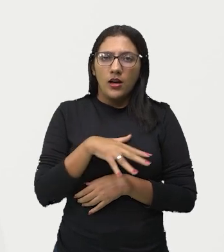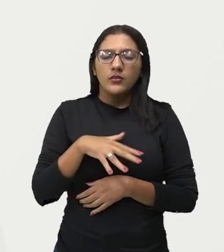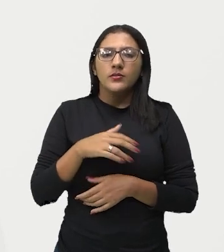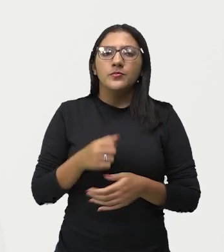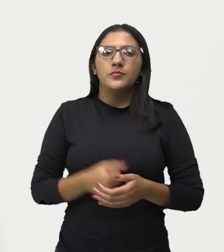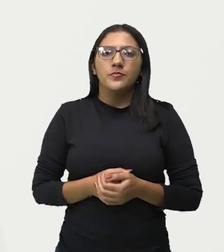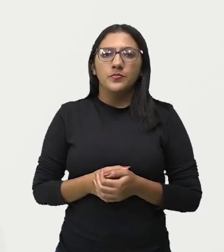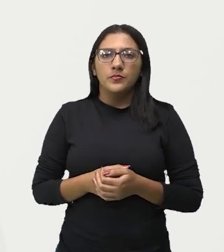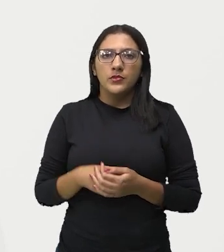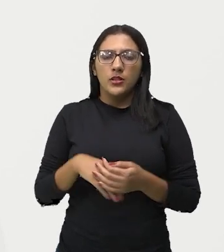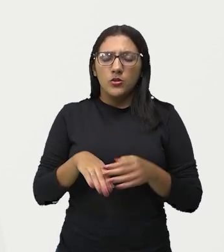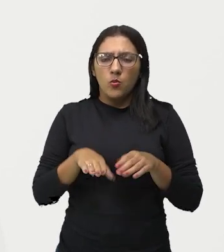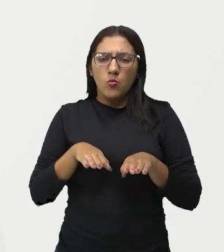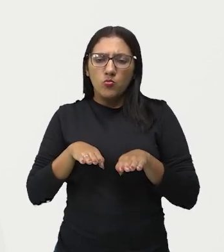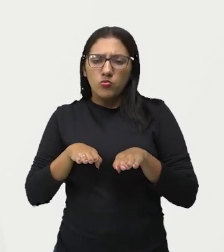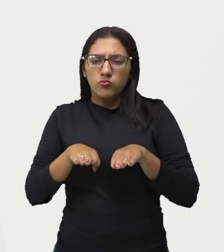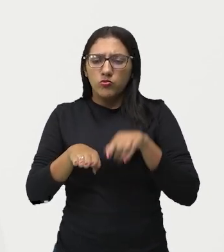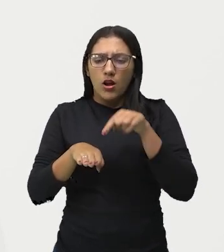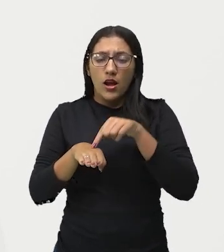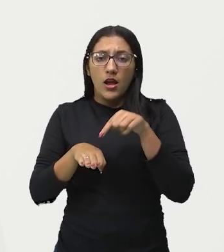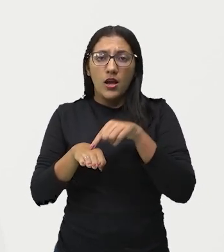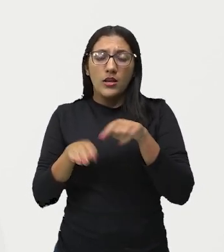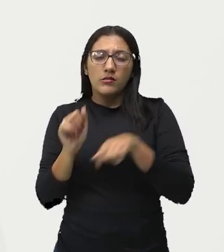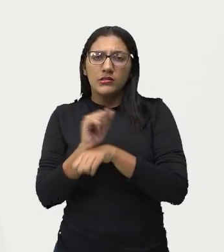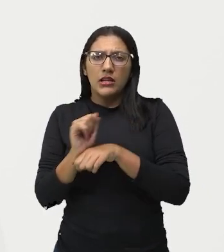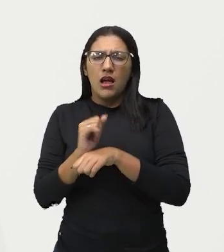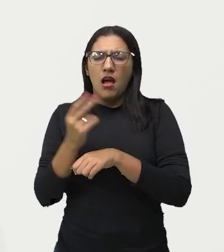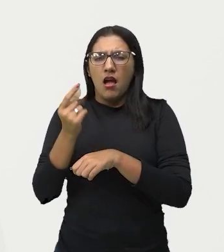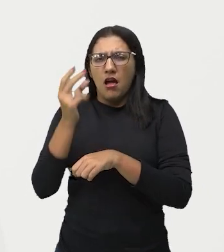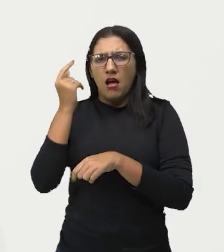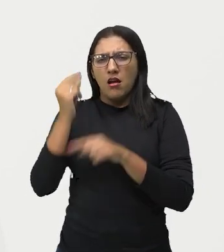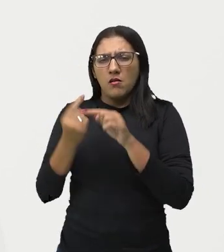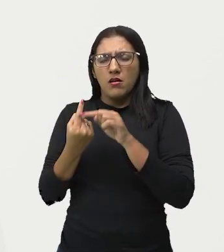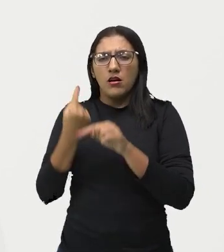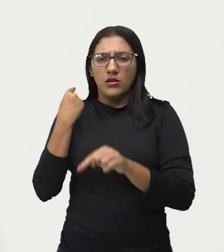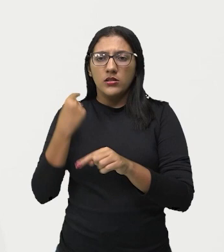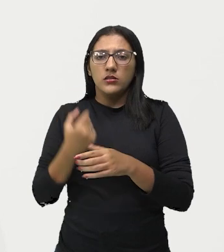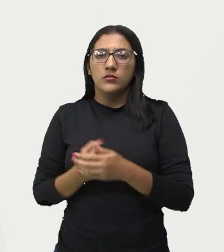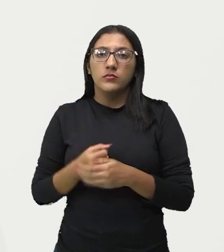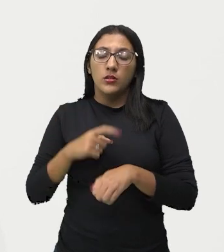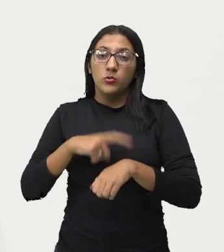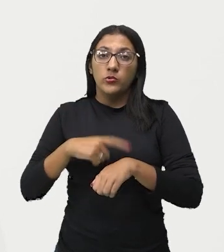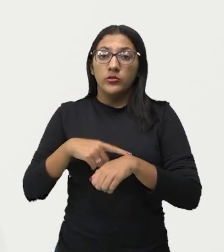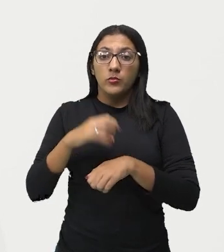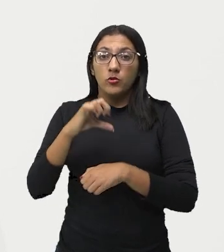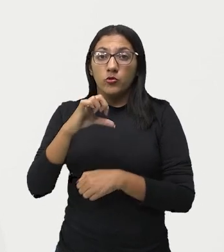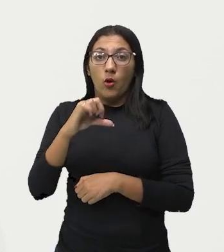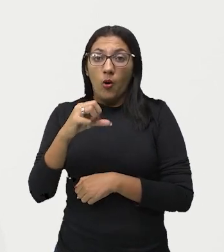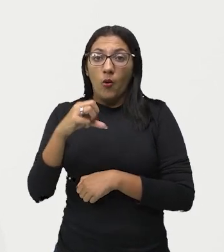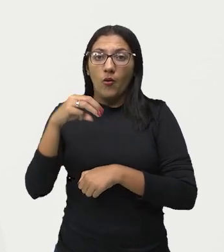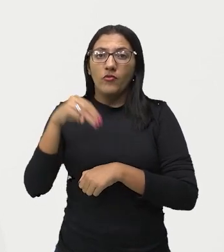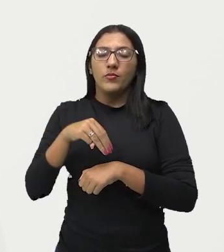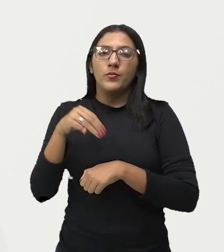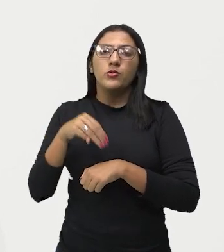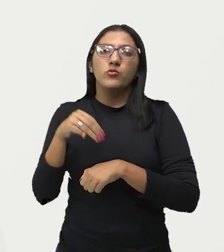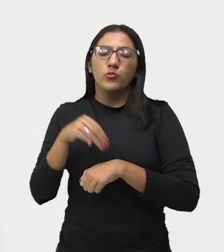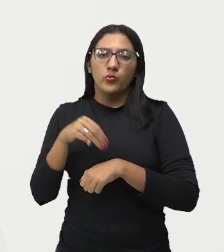o carro da temporada passada leva 9 minutos para completar uma